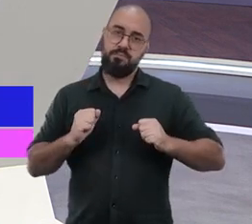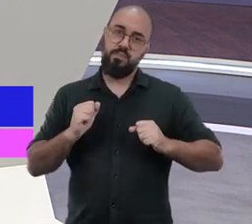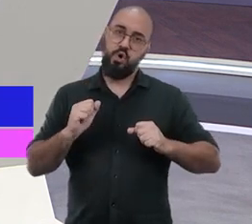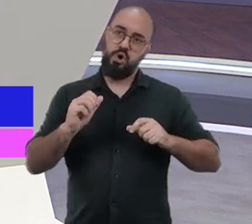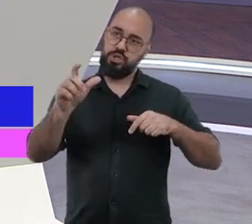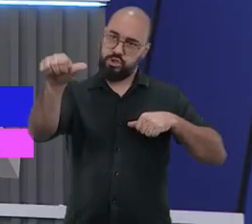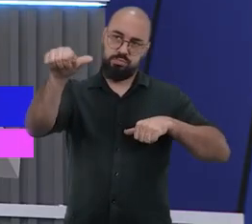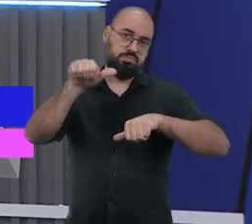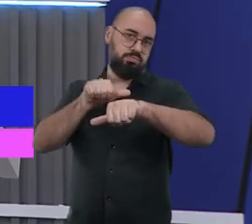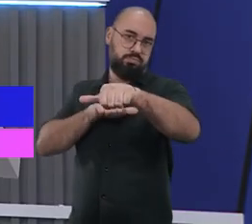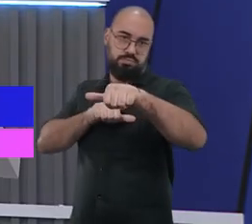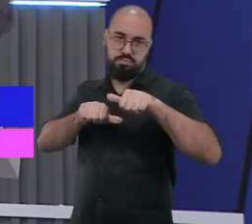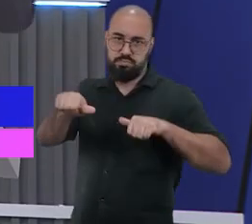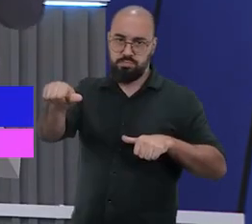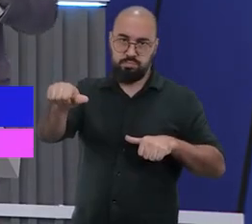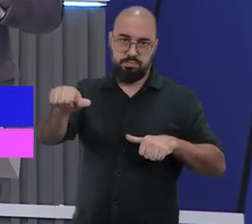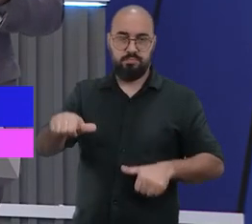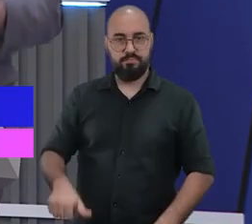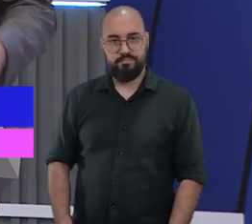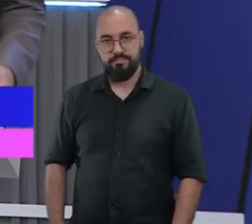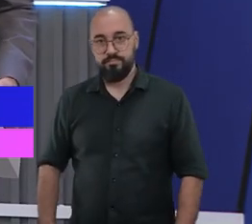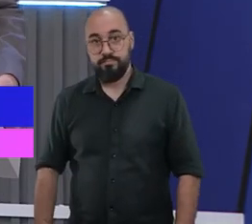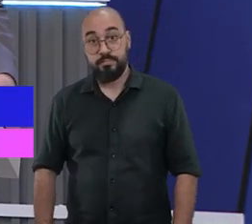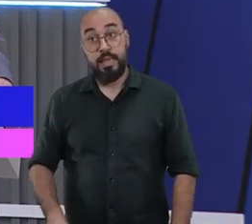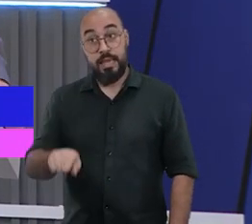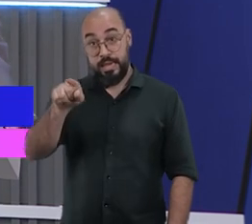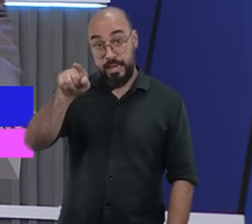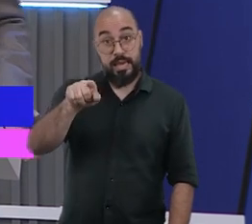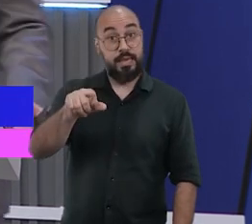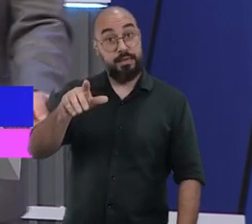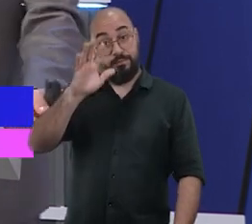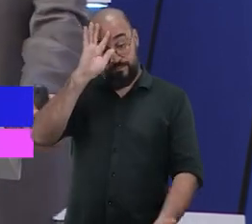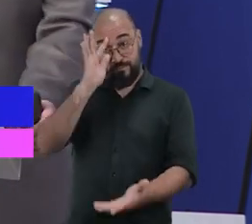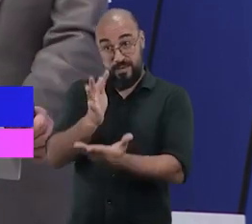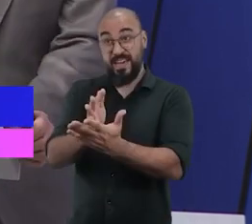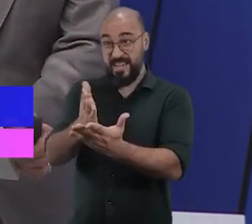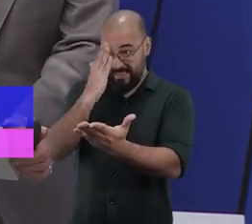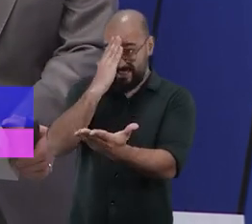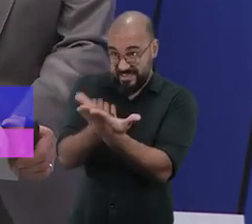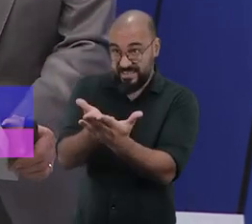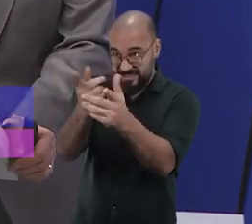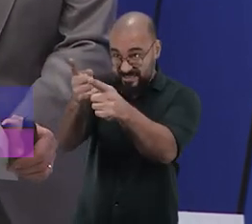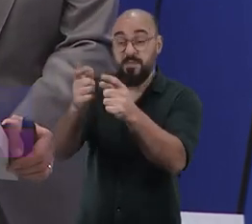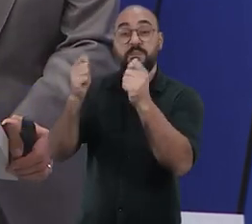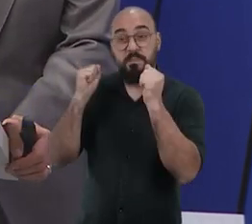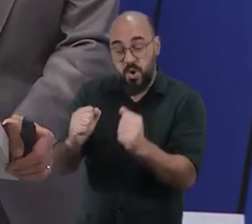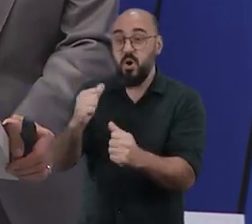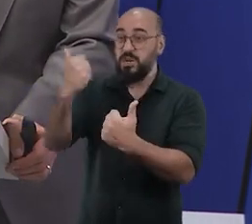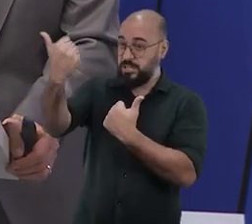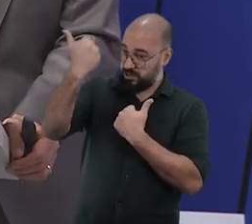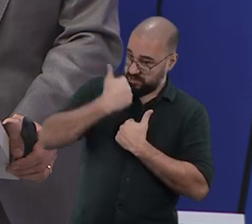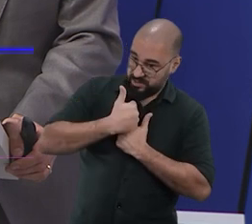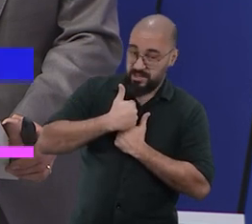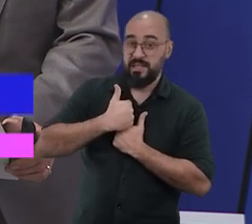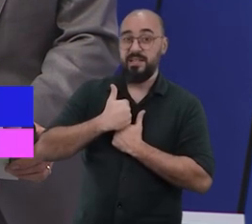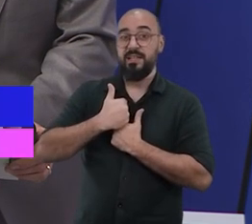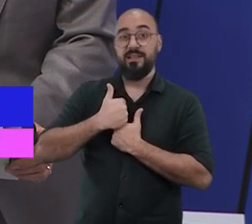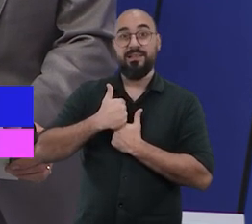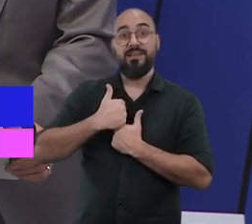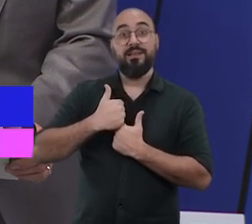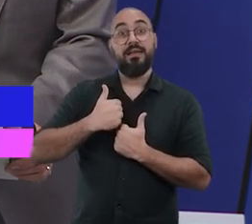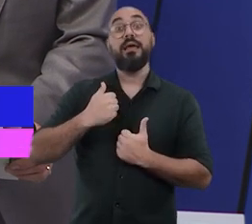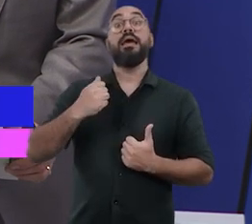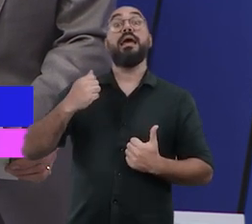perfeita. E esta fé, que me leva à salvação pela graça, ela não pode